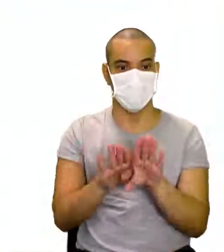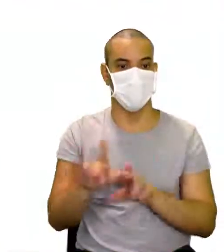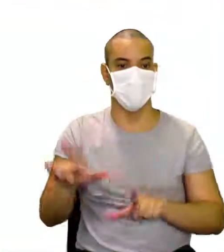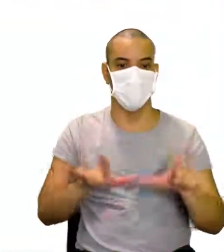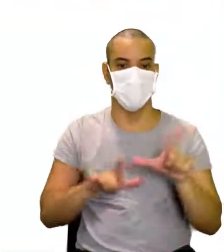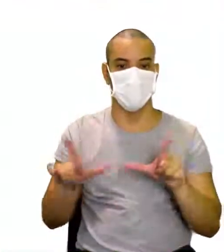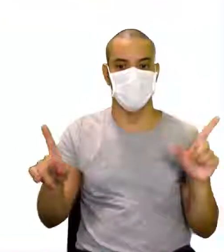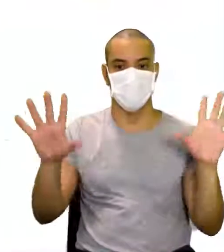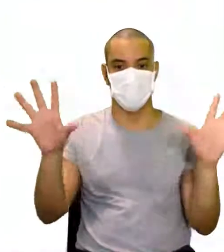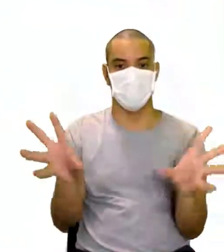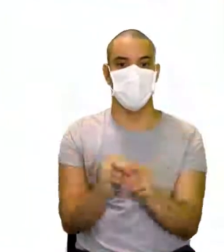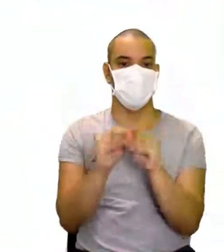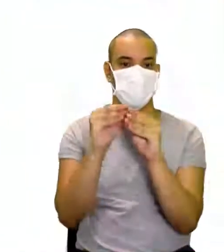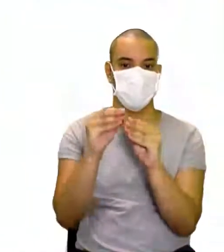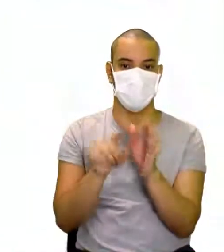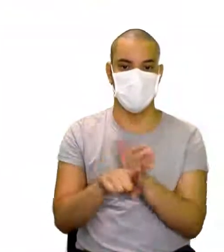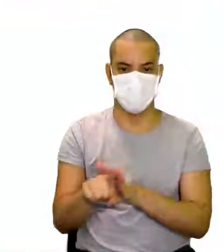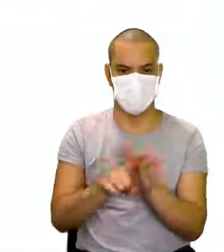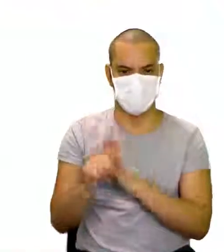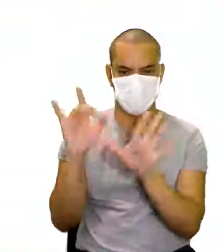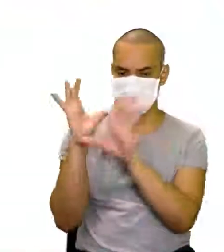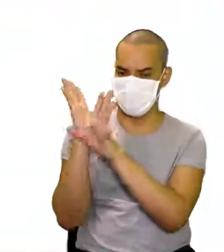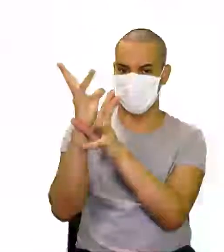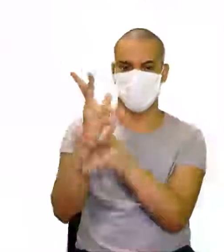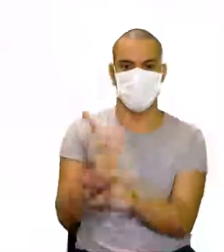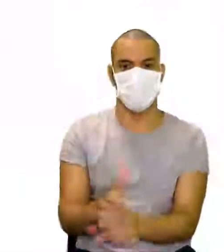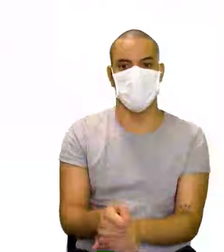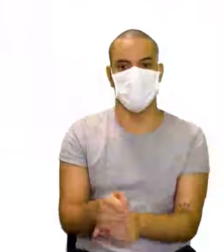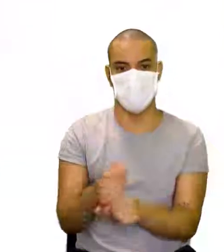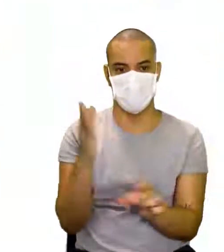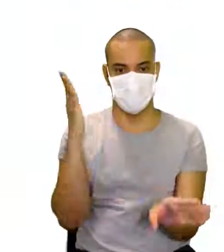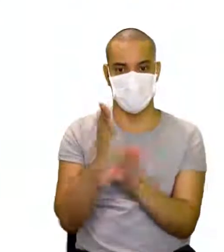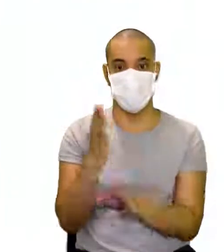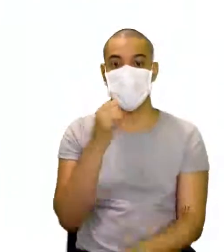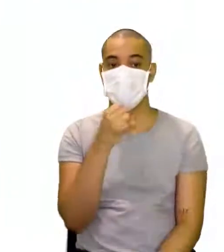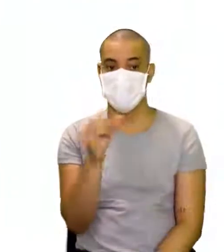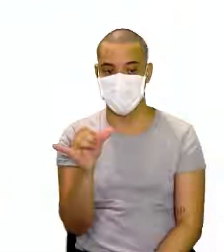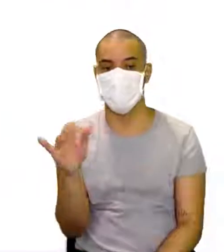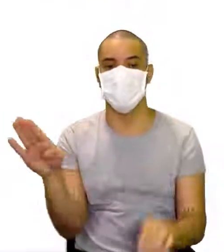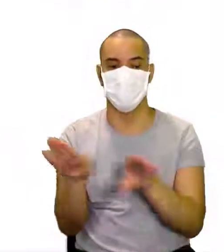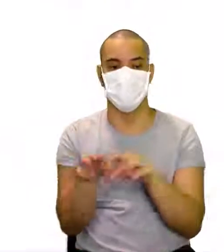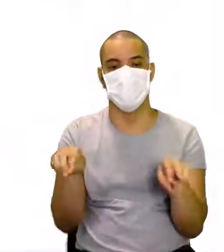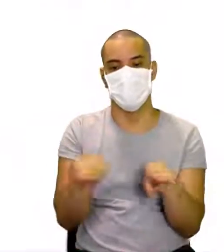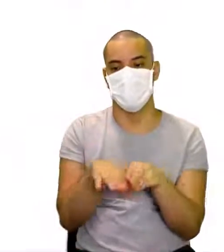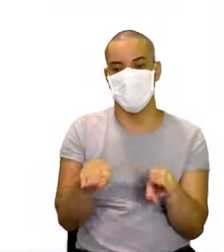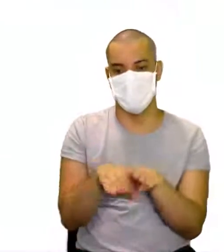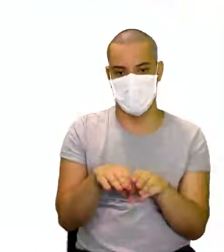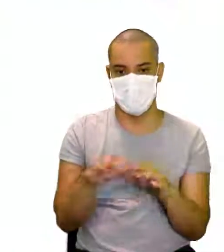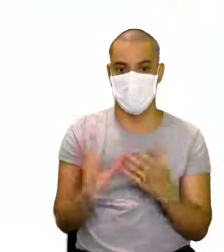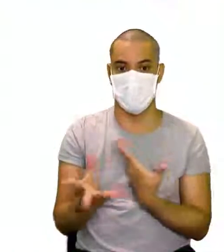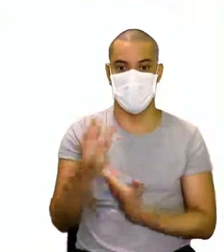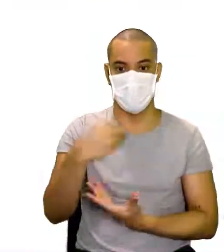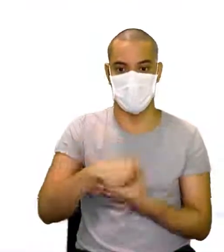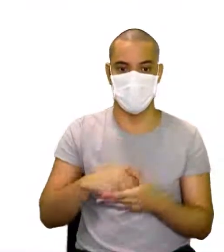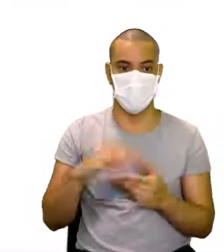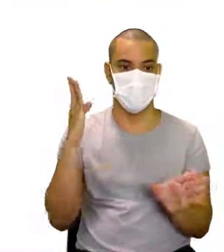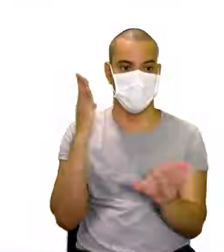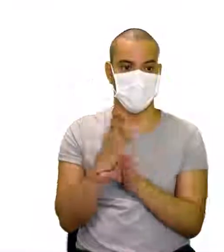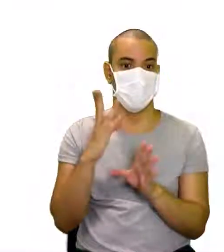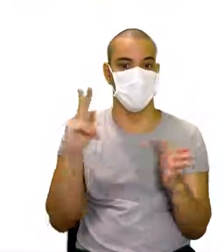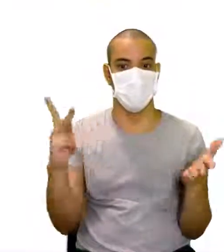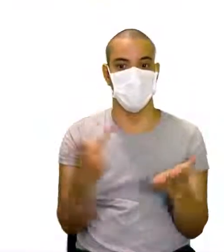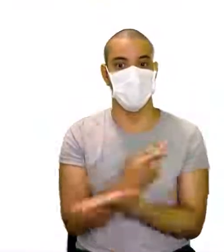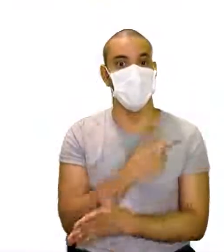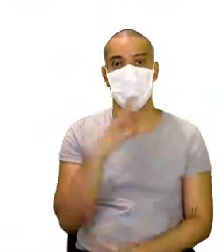trabalhos mais acurados a respeito da eletricidade e do magnetismo. Delas decorreram